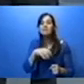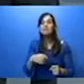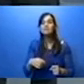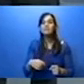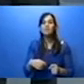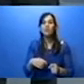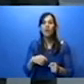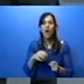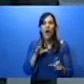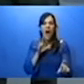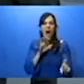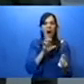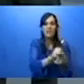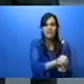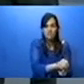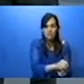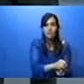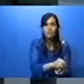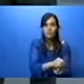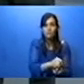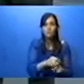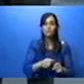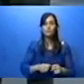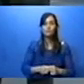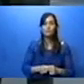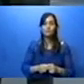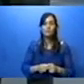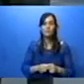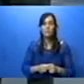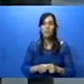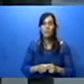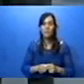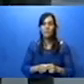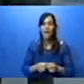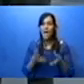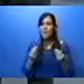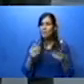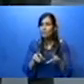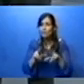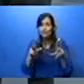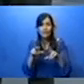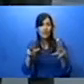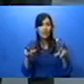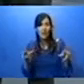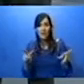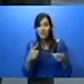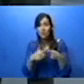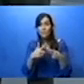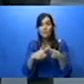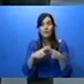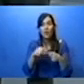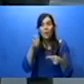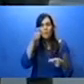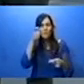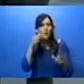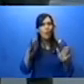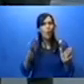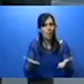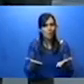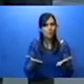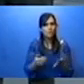foram os escorpiões e aranhas, os ancestrais desses atuais, que eram muito diferentes esses que nós observamos